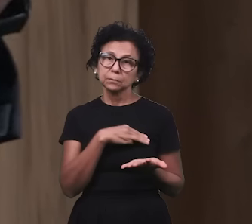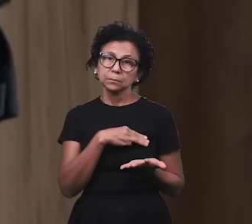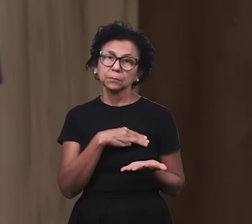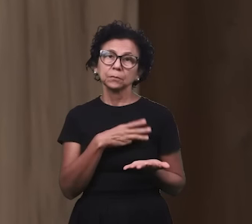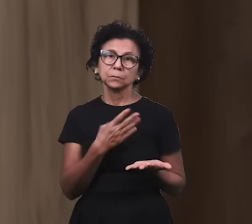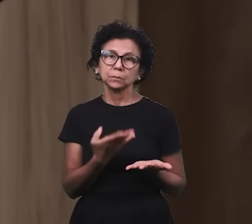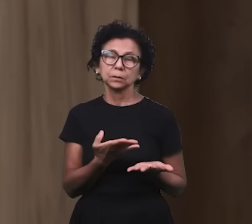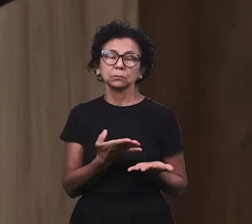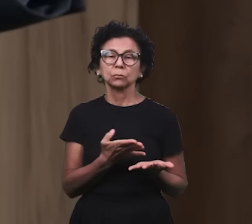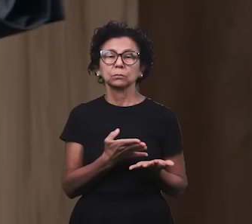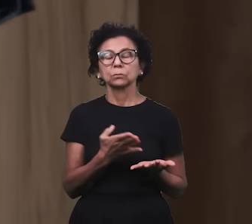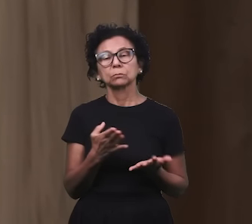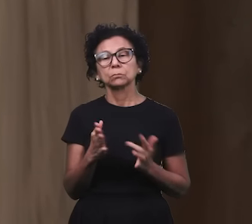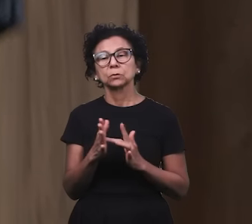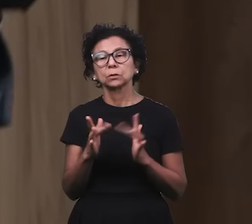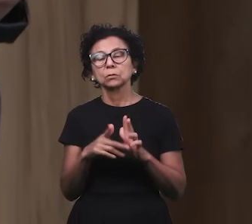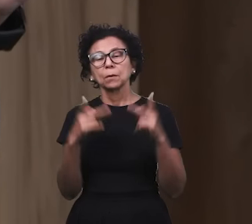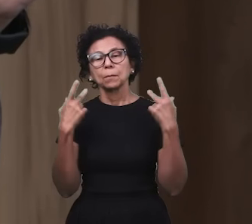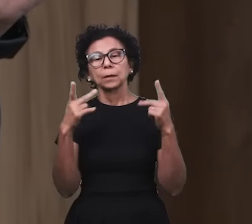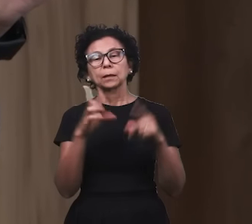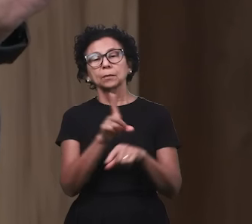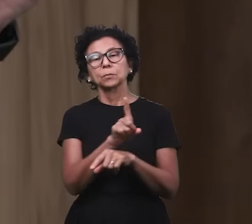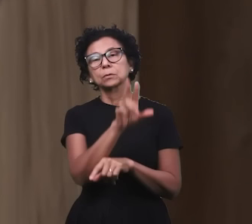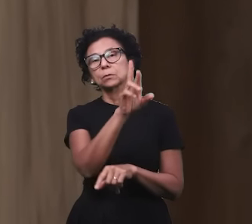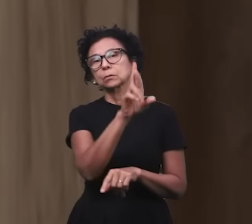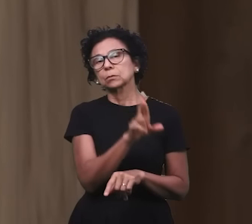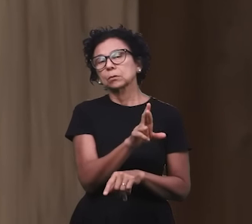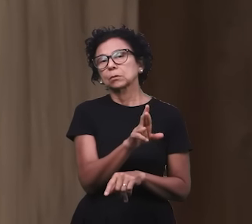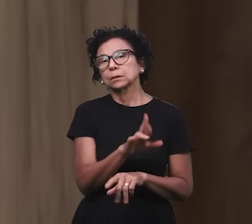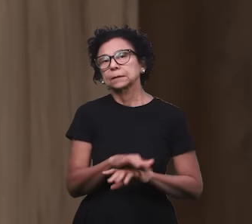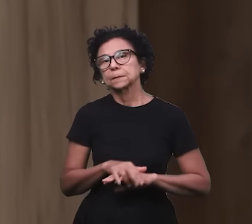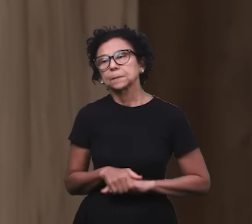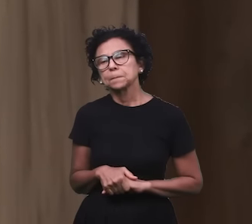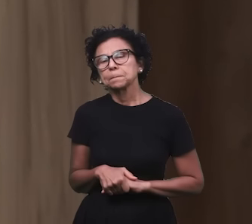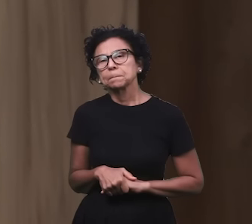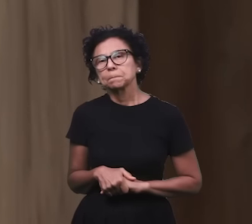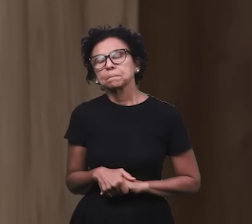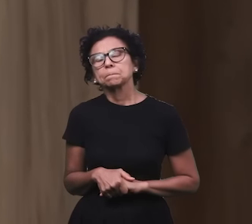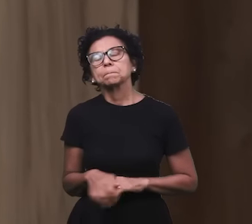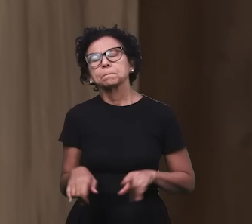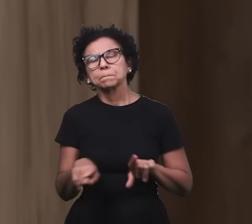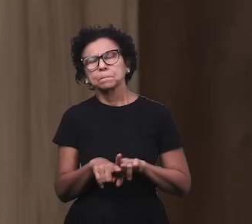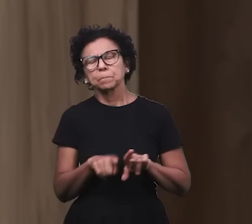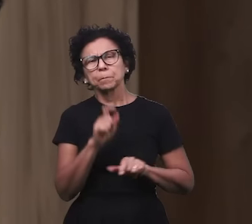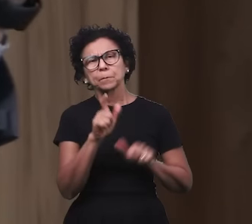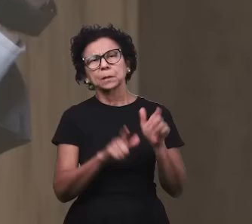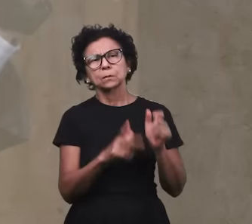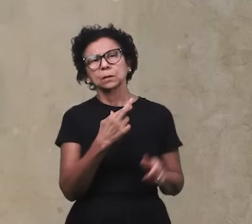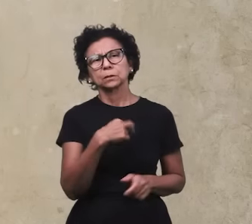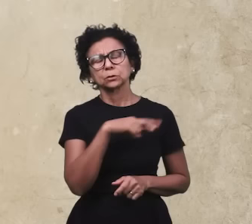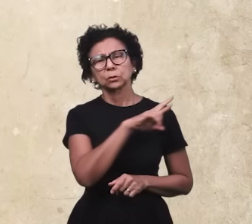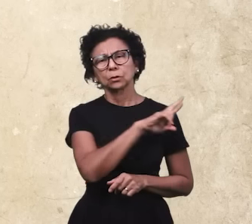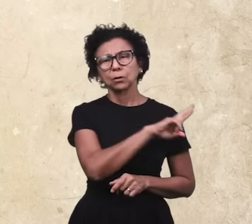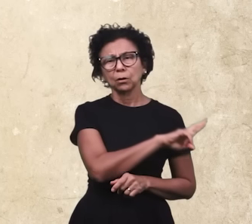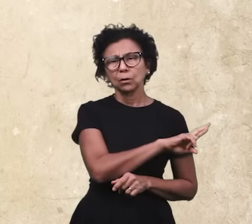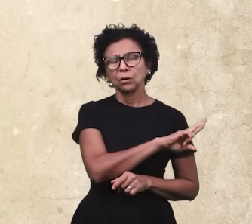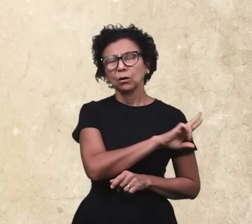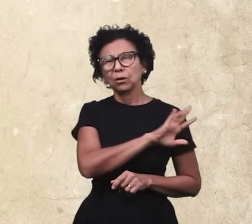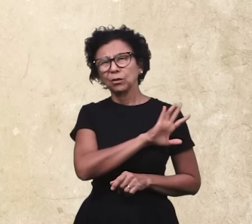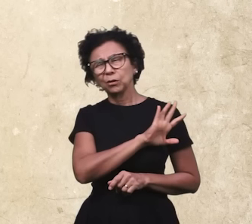Exceto uma referência indireta, né, dos religiosos da época, quando falam de Jesus, mas